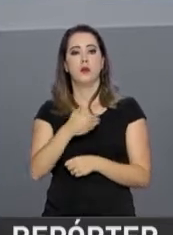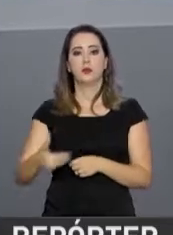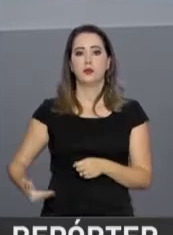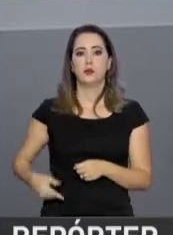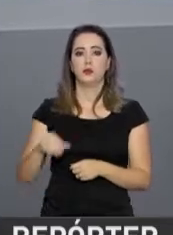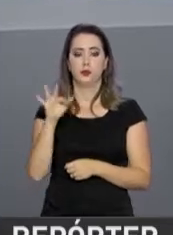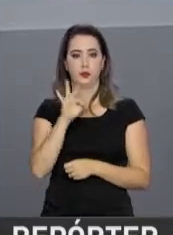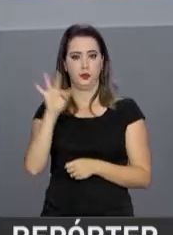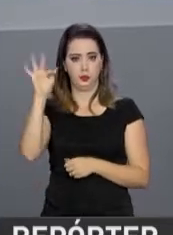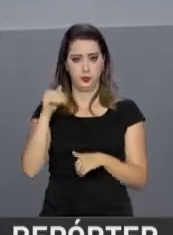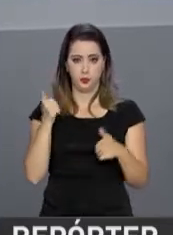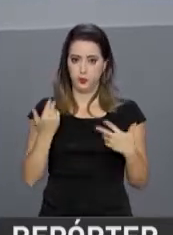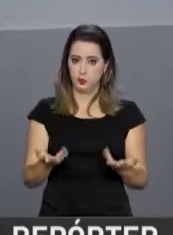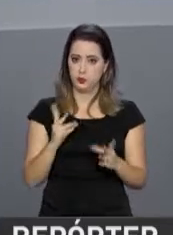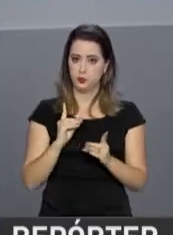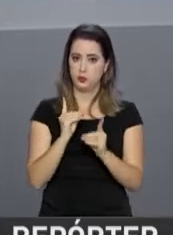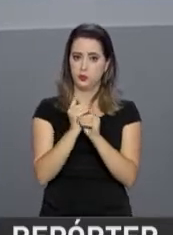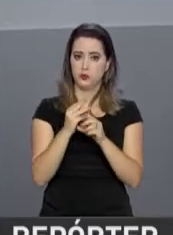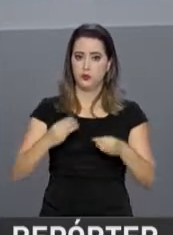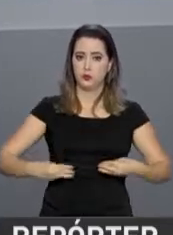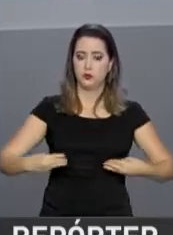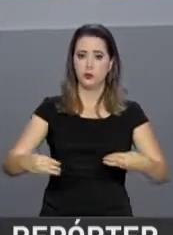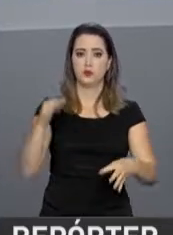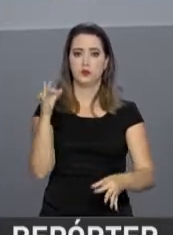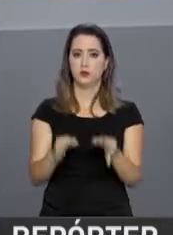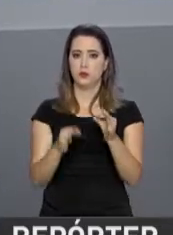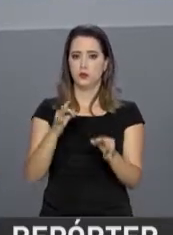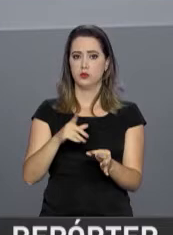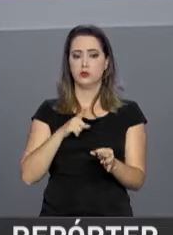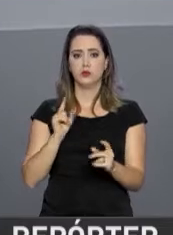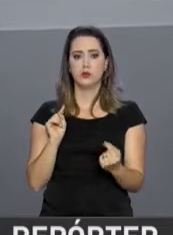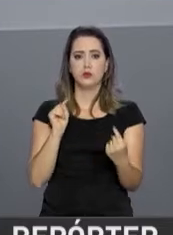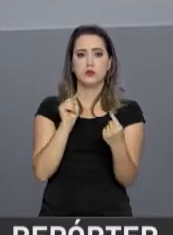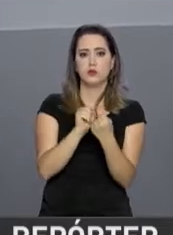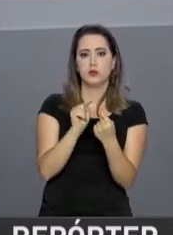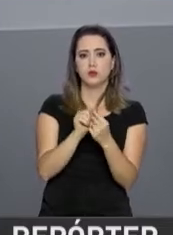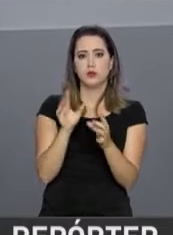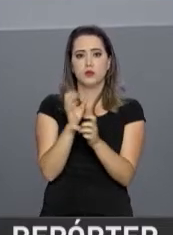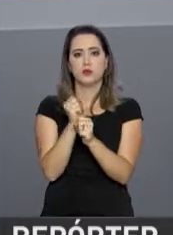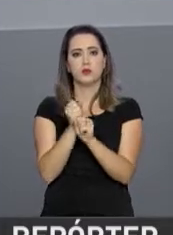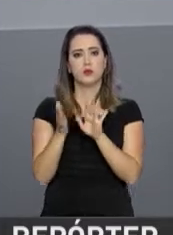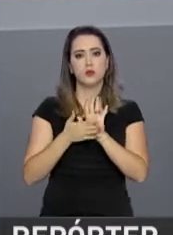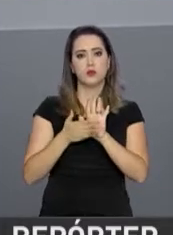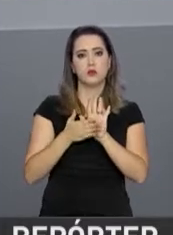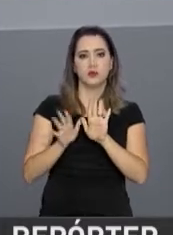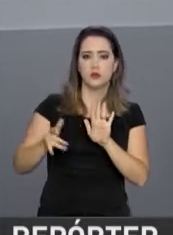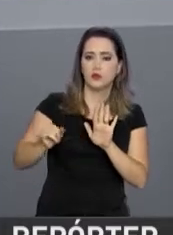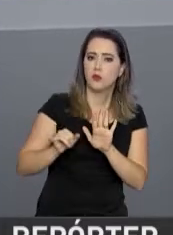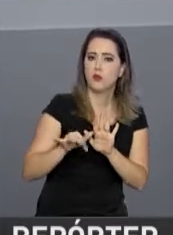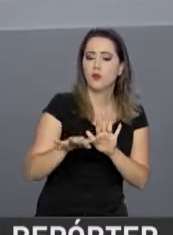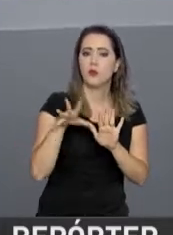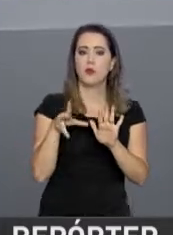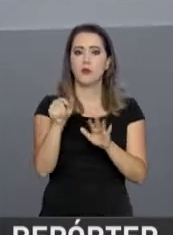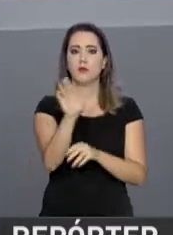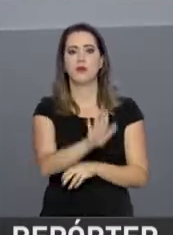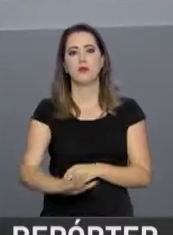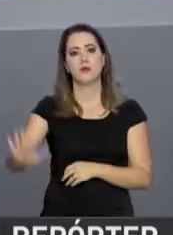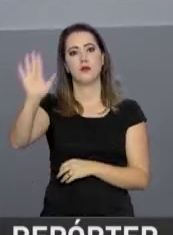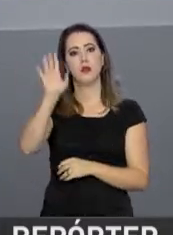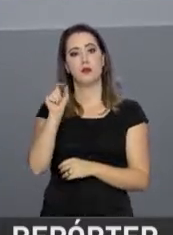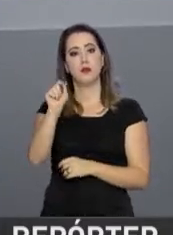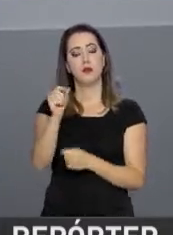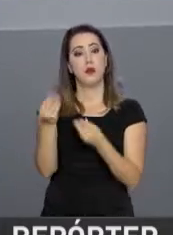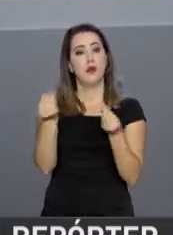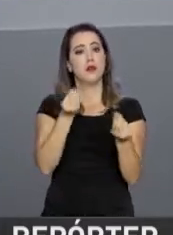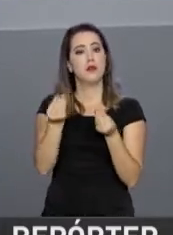federais o encontro foi no ministério da justiça e teve como objetivo fechar uma proposta de mutirão em todo o